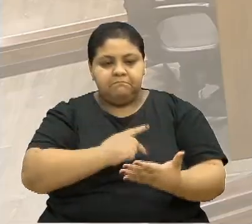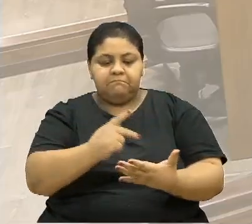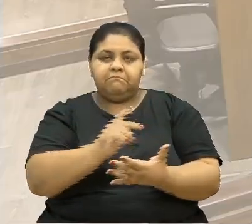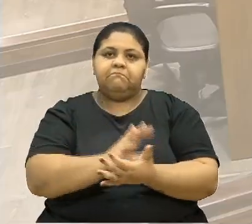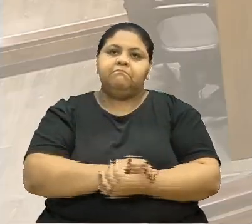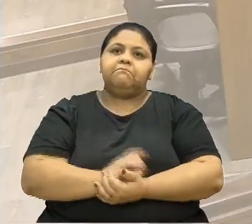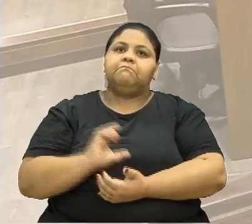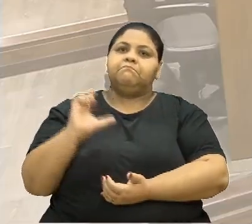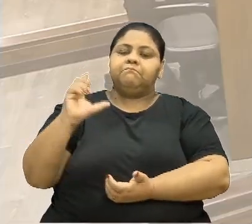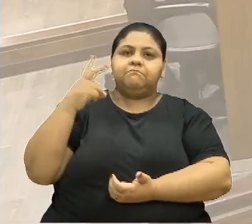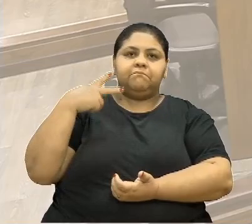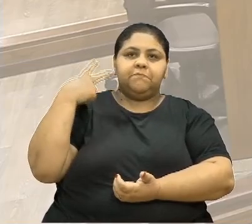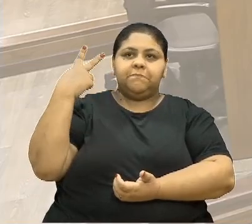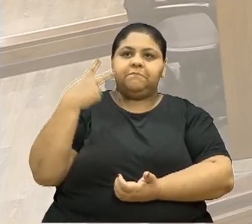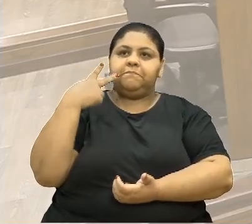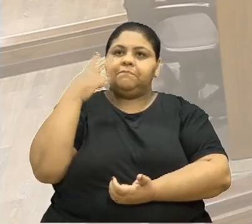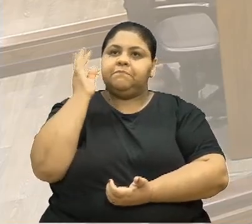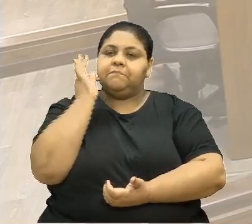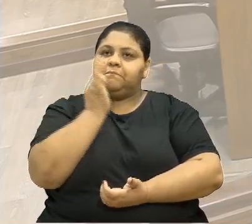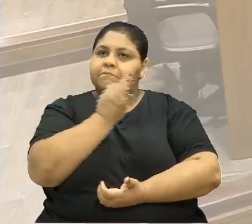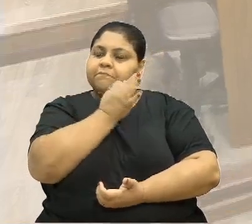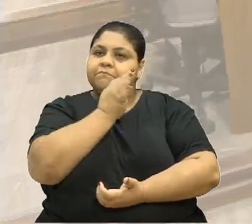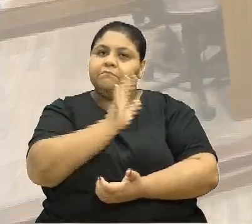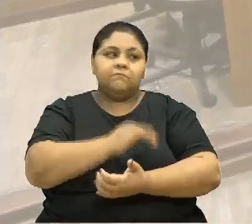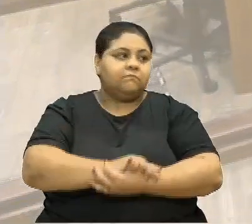Com a palavra, a vereadora Tatiane Frisso.